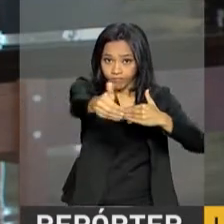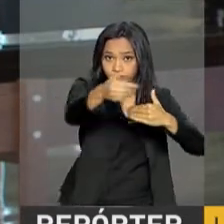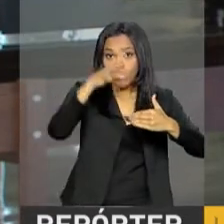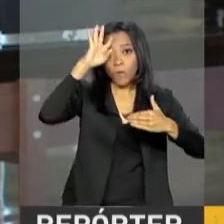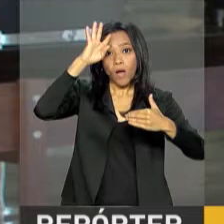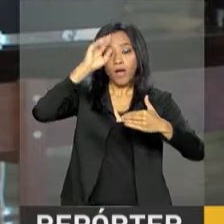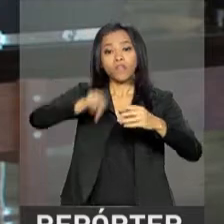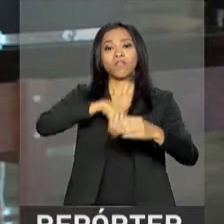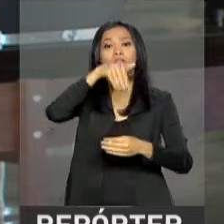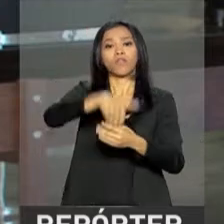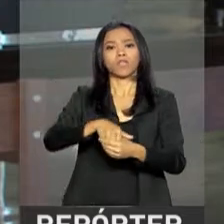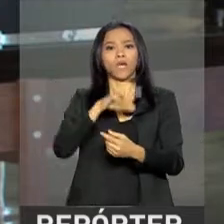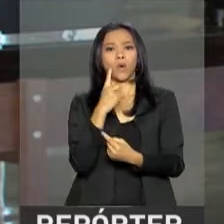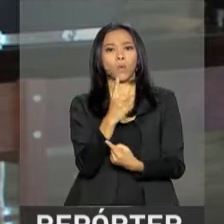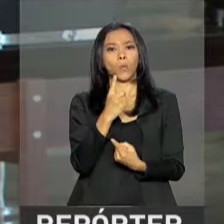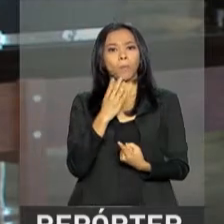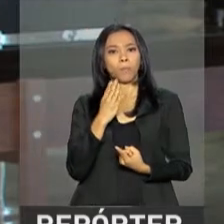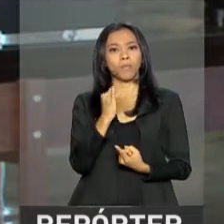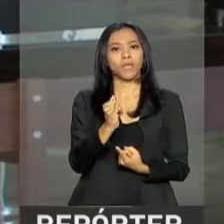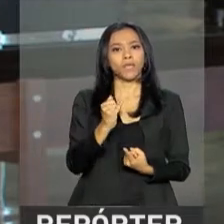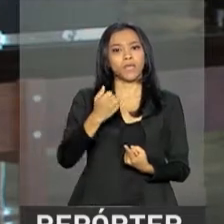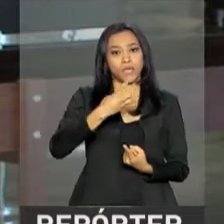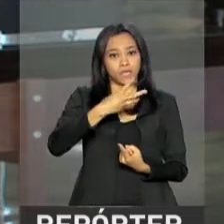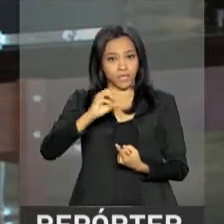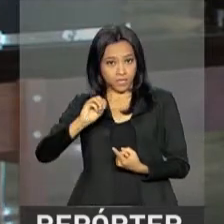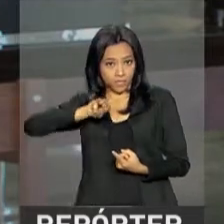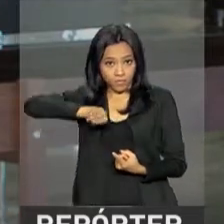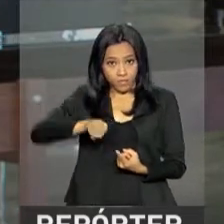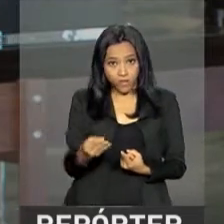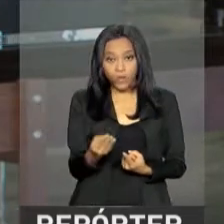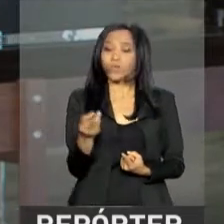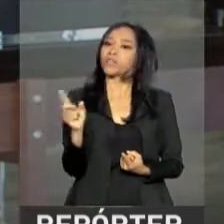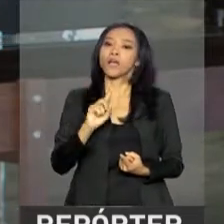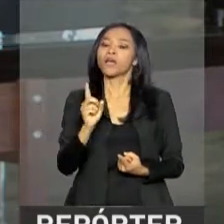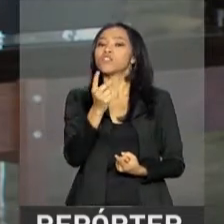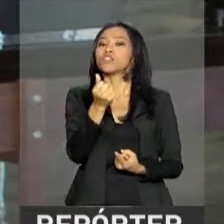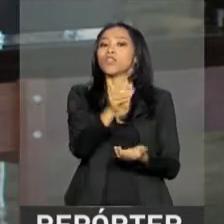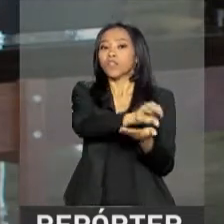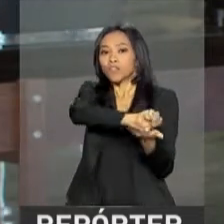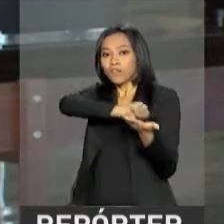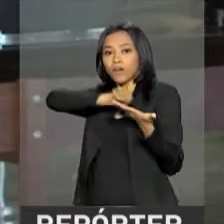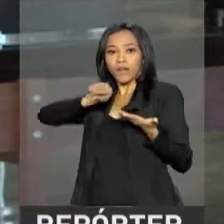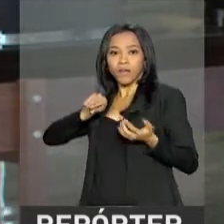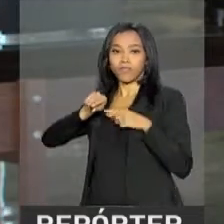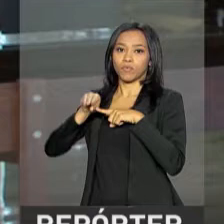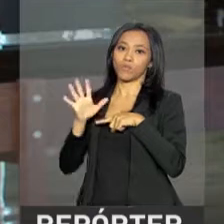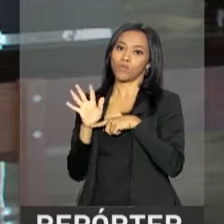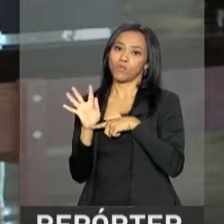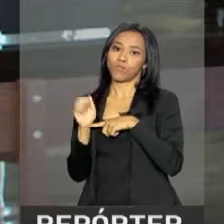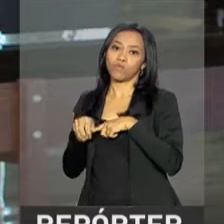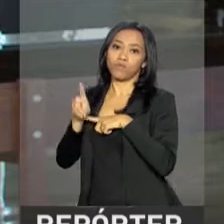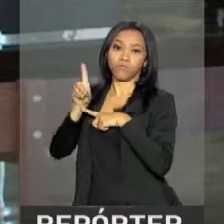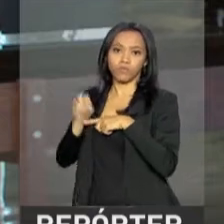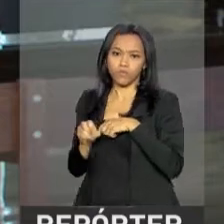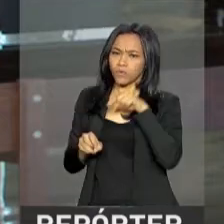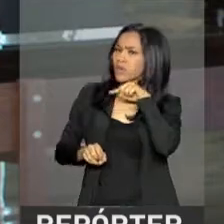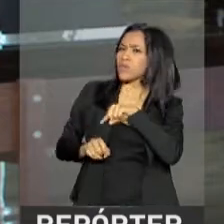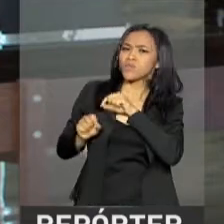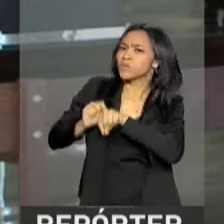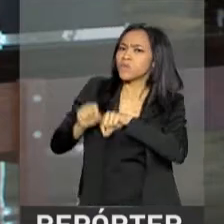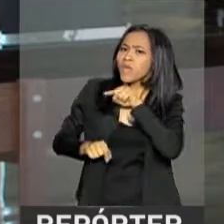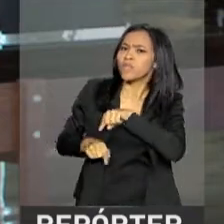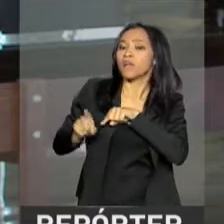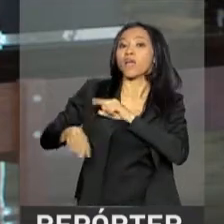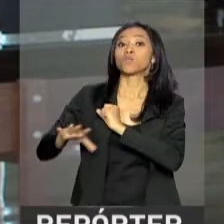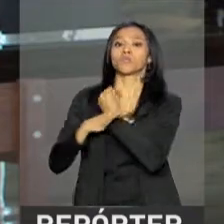repasse de 1 bilhão e 300 milhões de reais para o fundo garantidor de exportações esse fundo funciona como um seguro